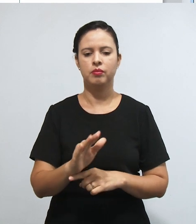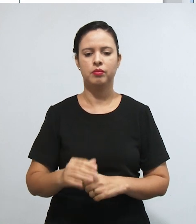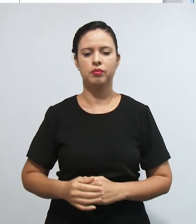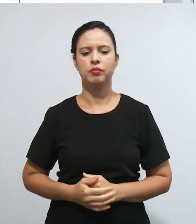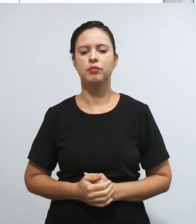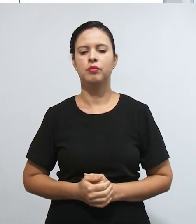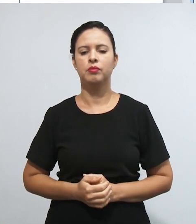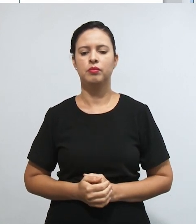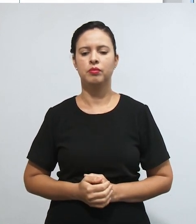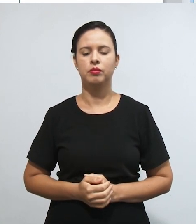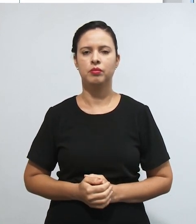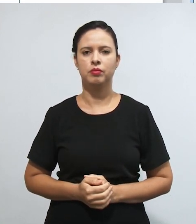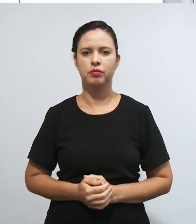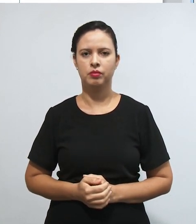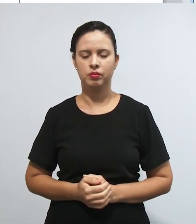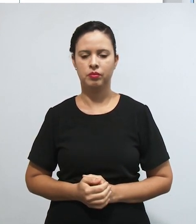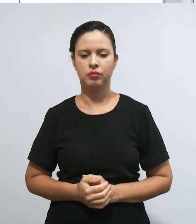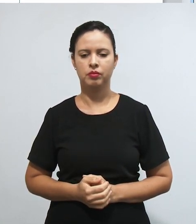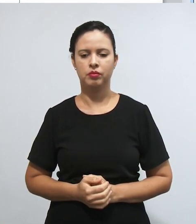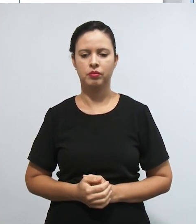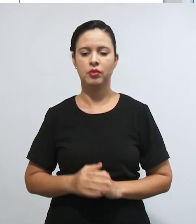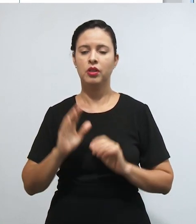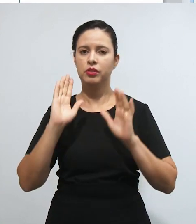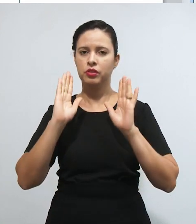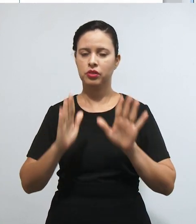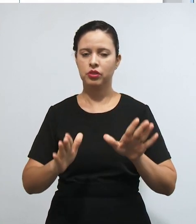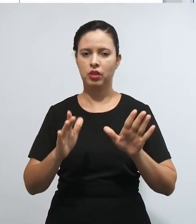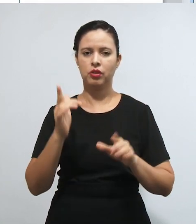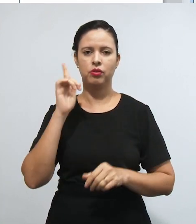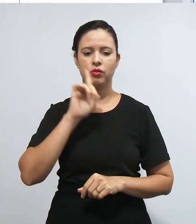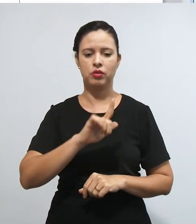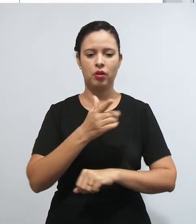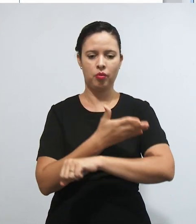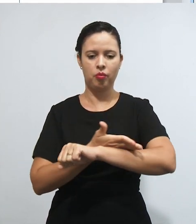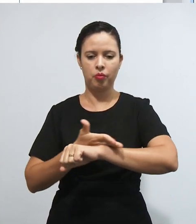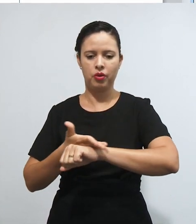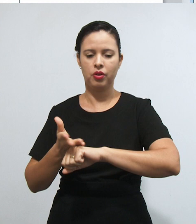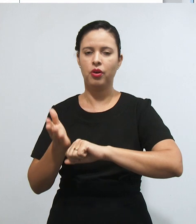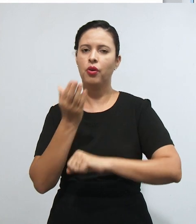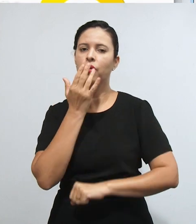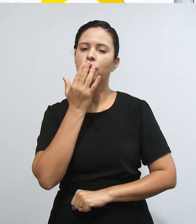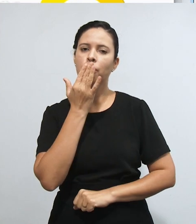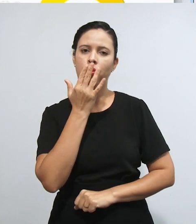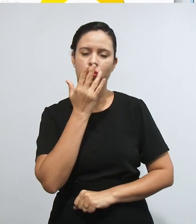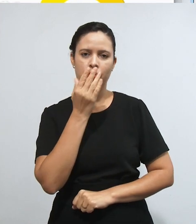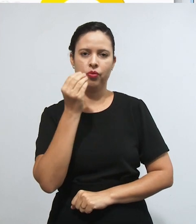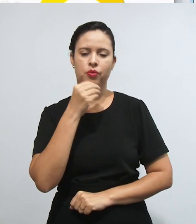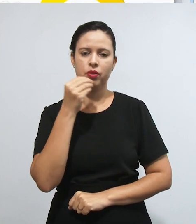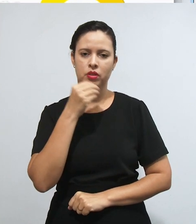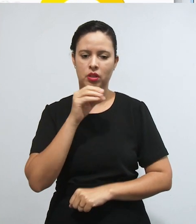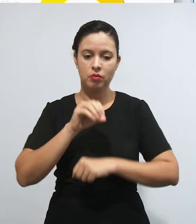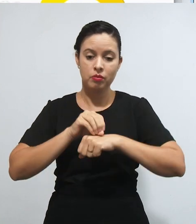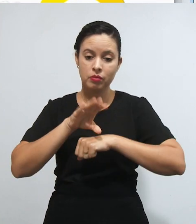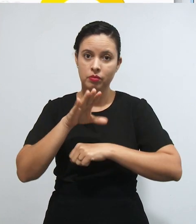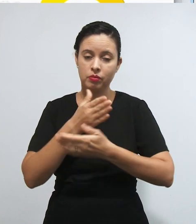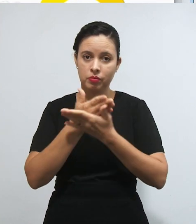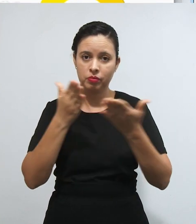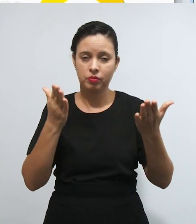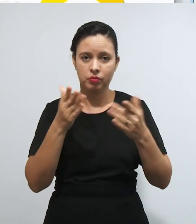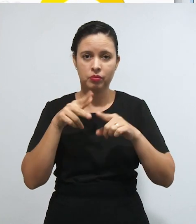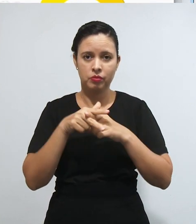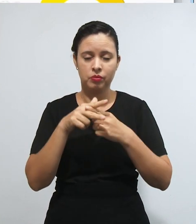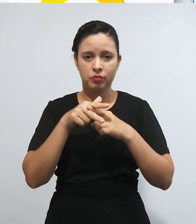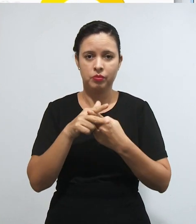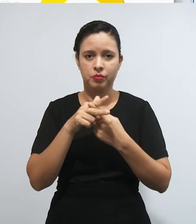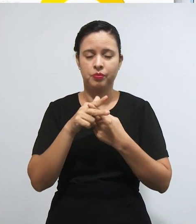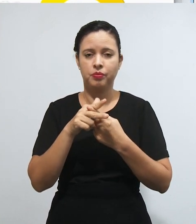e aí você já aplica aquilo. Aí ele já considera o branco como uma cor transparente. Tá? Essa é uma dica para vocês aqui configurar.